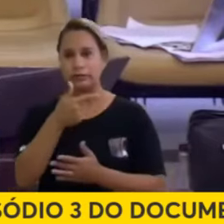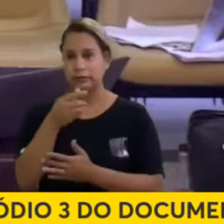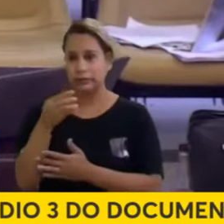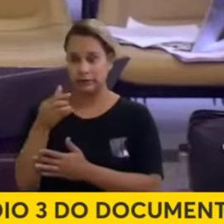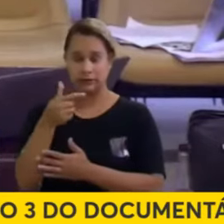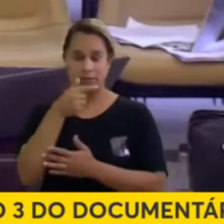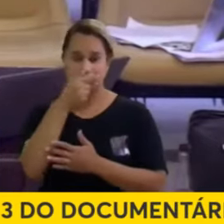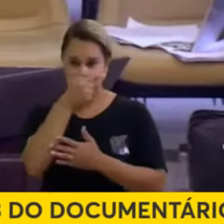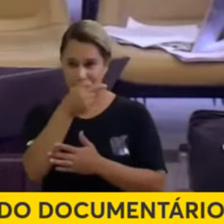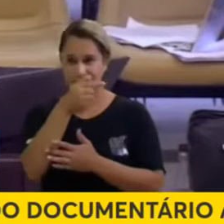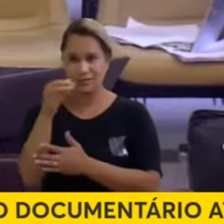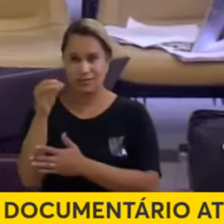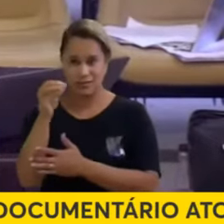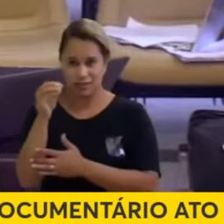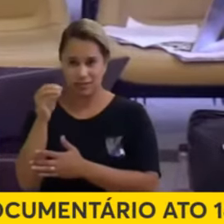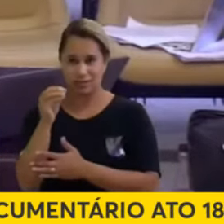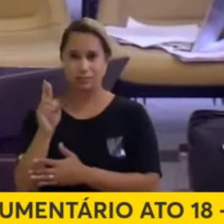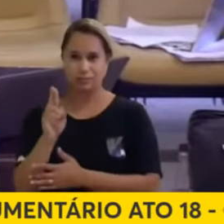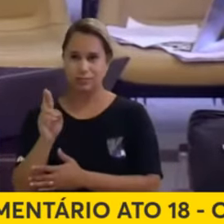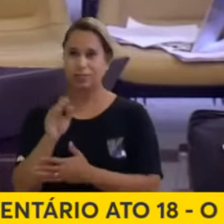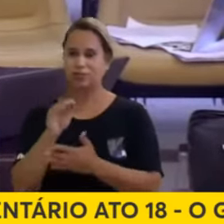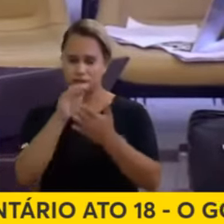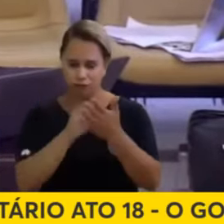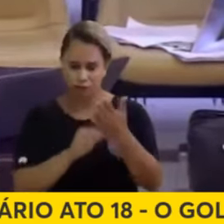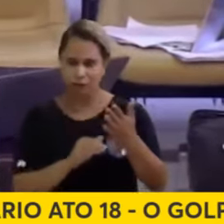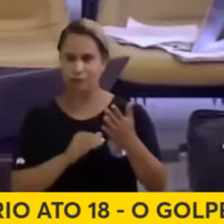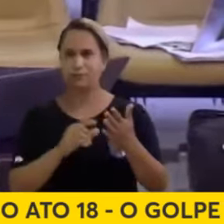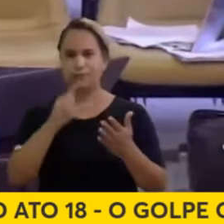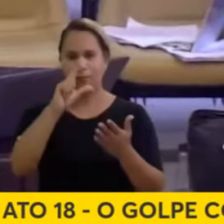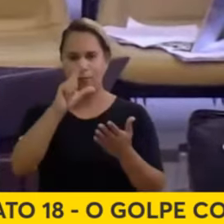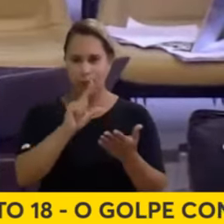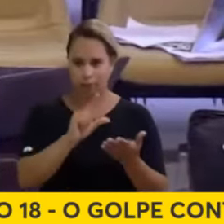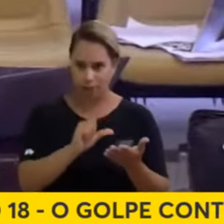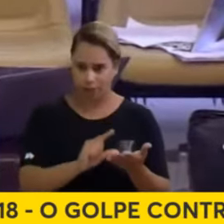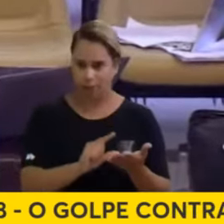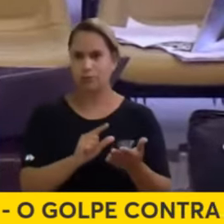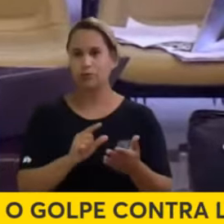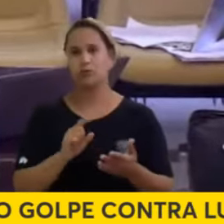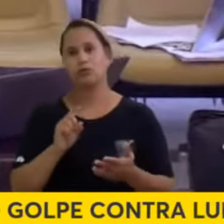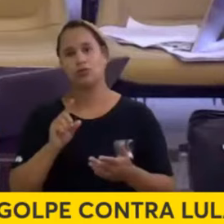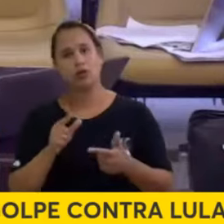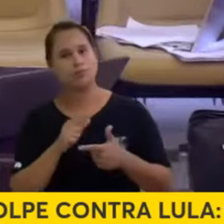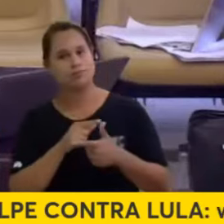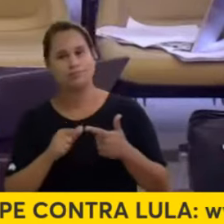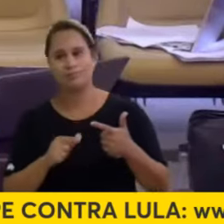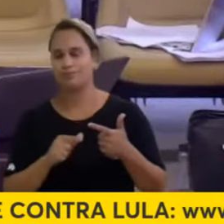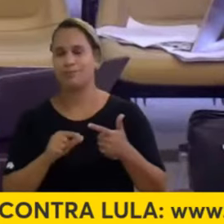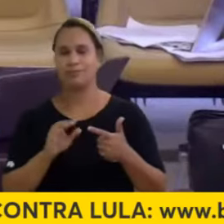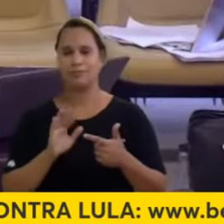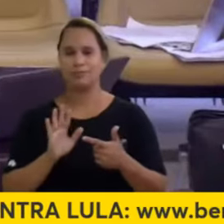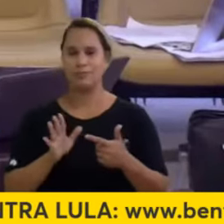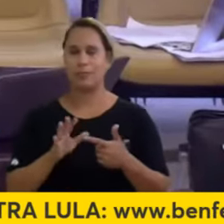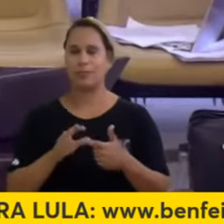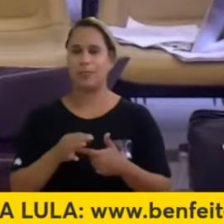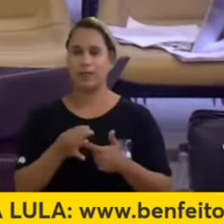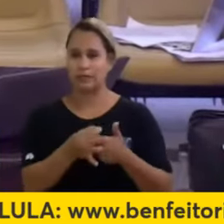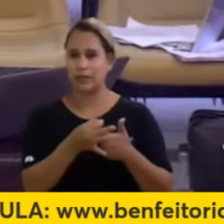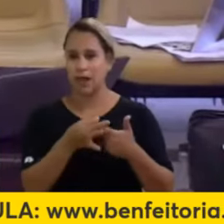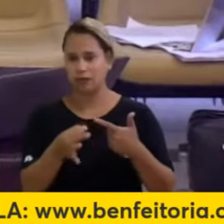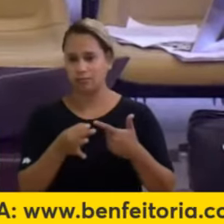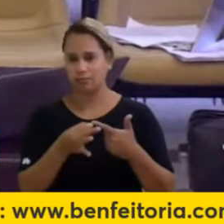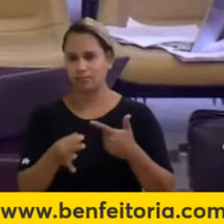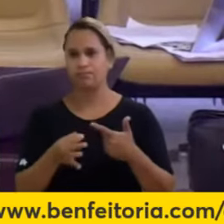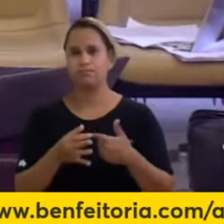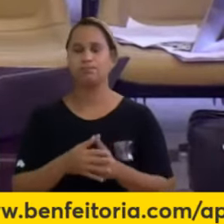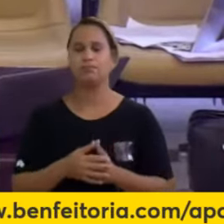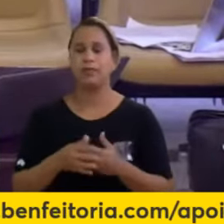2 300 Você já baixou três já baixou a metade só nesses dois primeiros critérios terceiro critério individualização e esse aqui